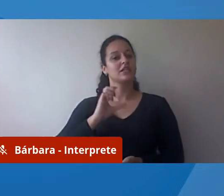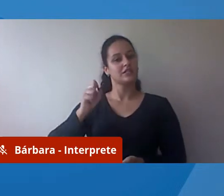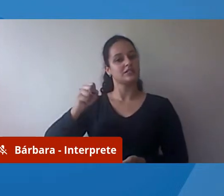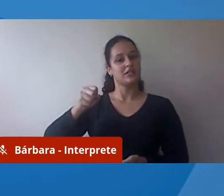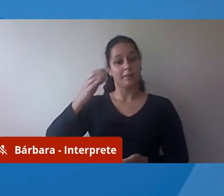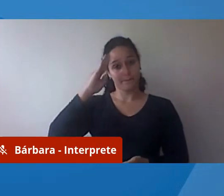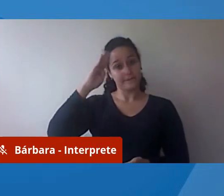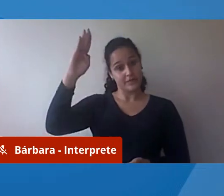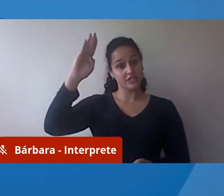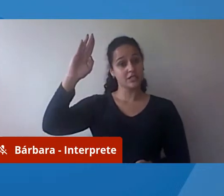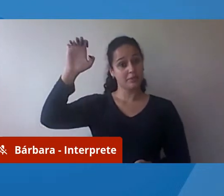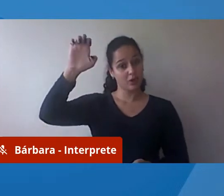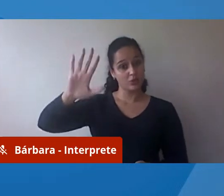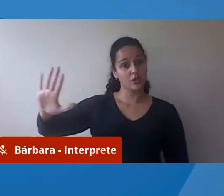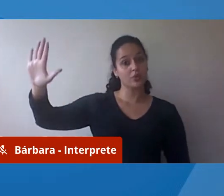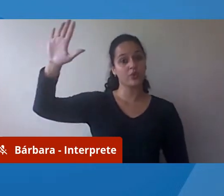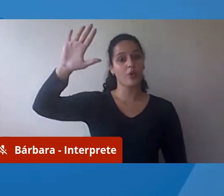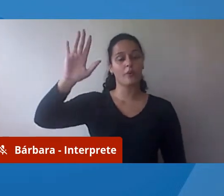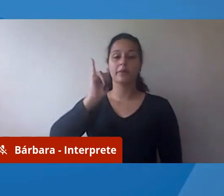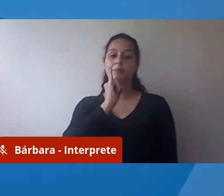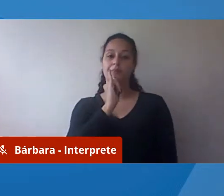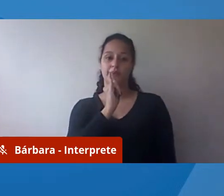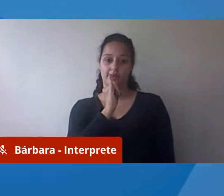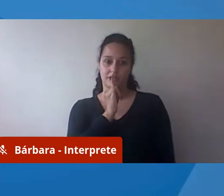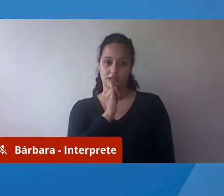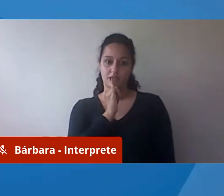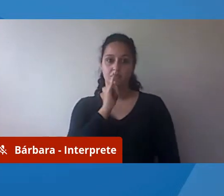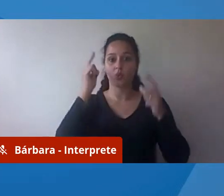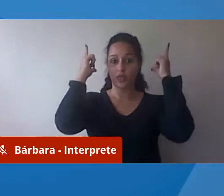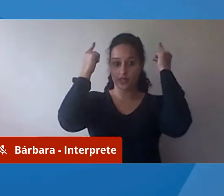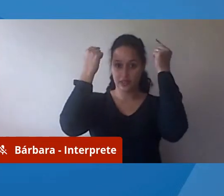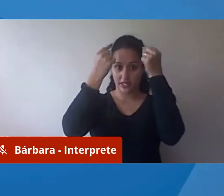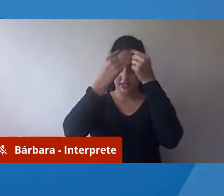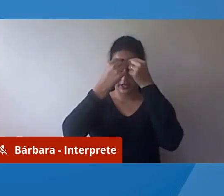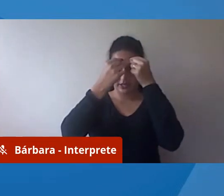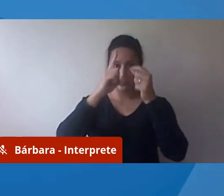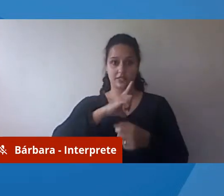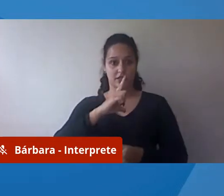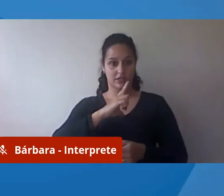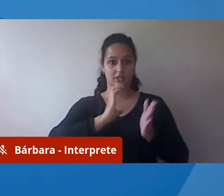particular. Por exemplo, na Grécia havia